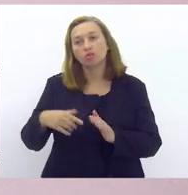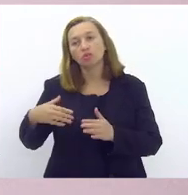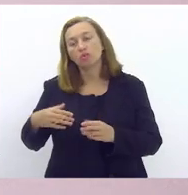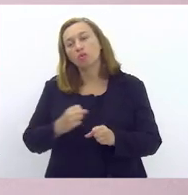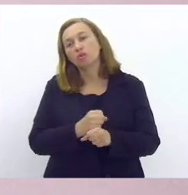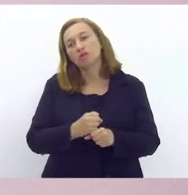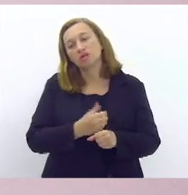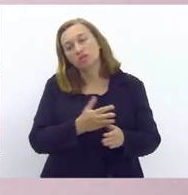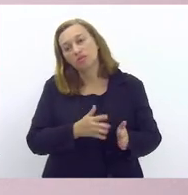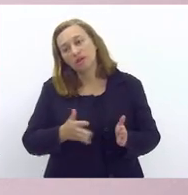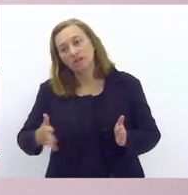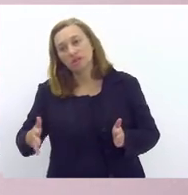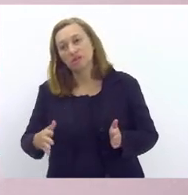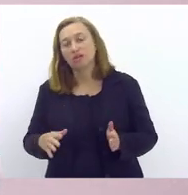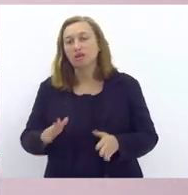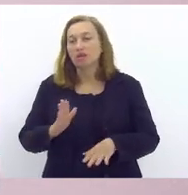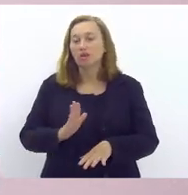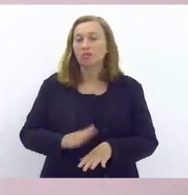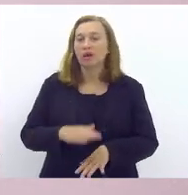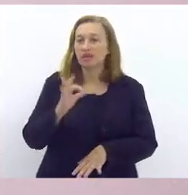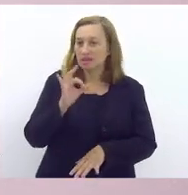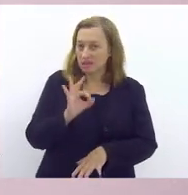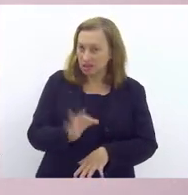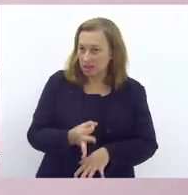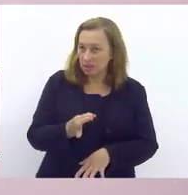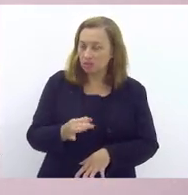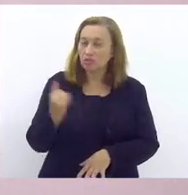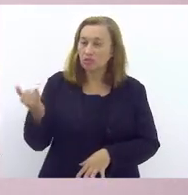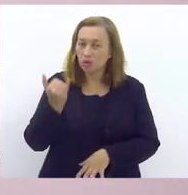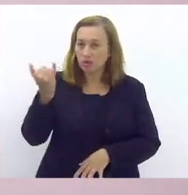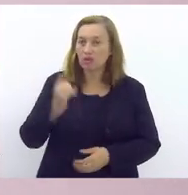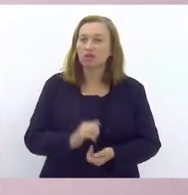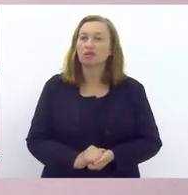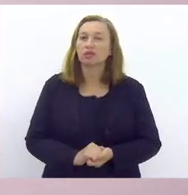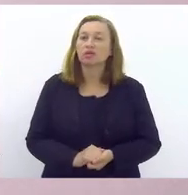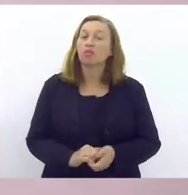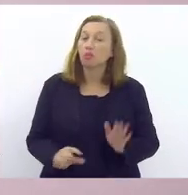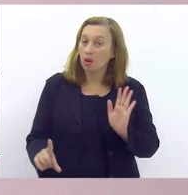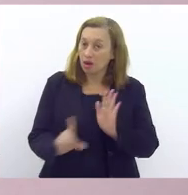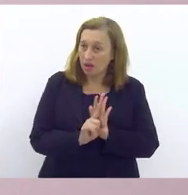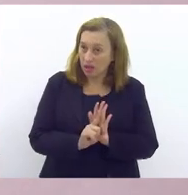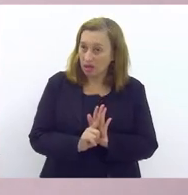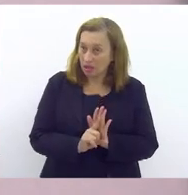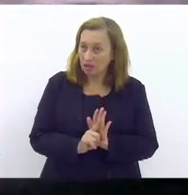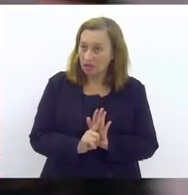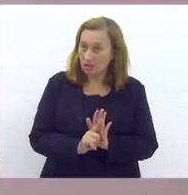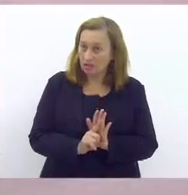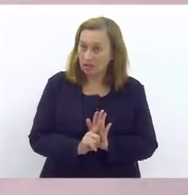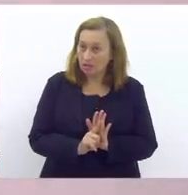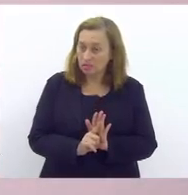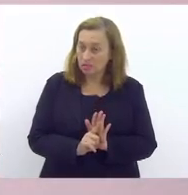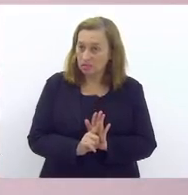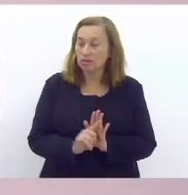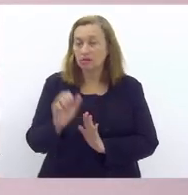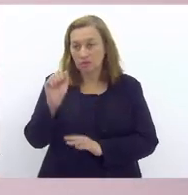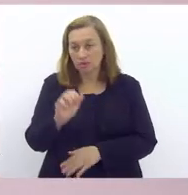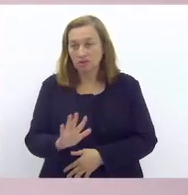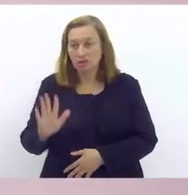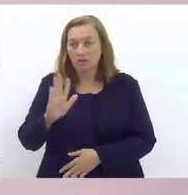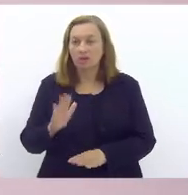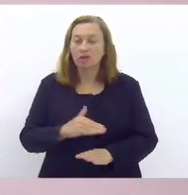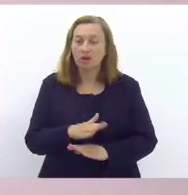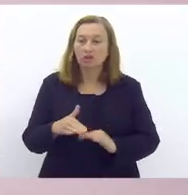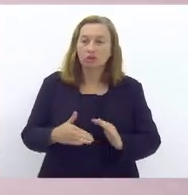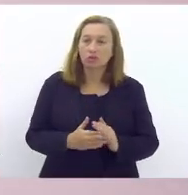que isso era o mais correto e o mais indicado. Ter uma lei que desse uma garantia nacional a todos